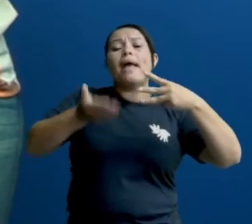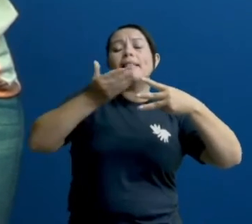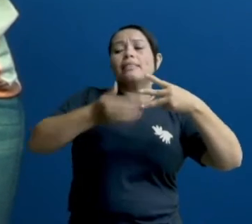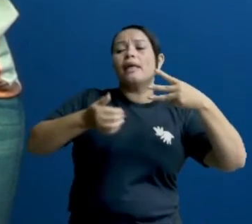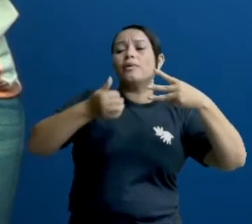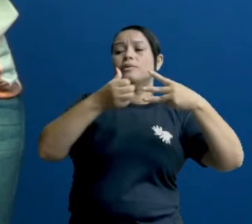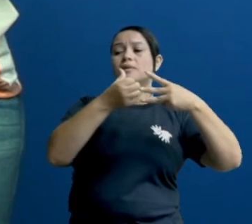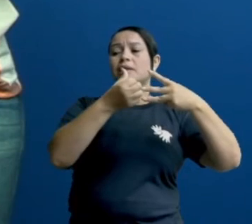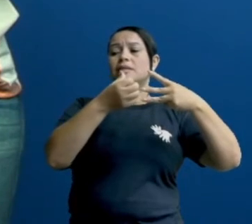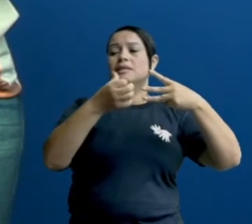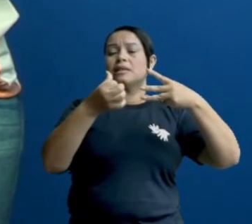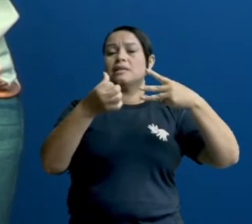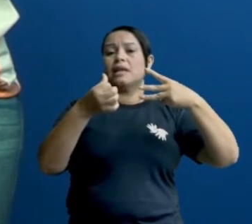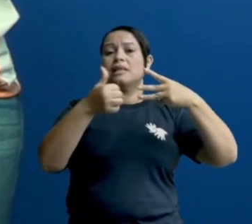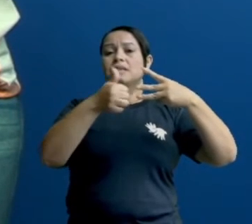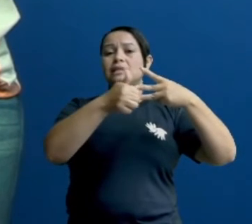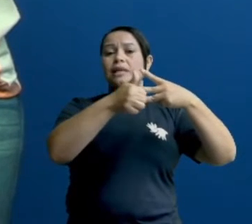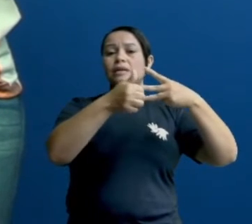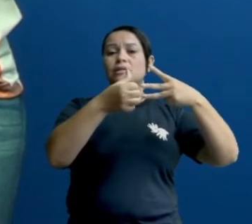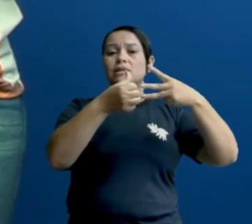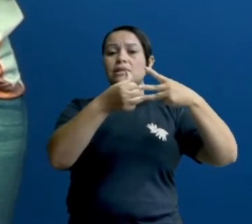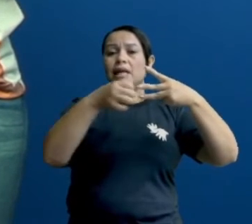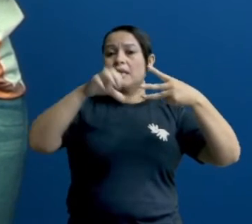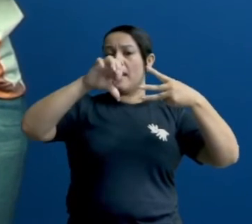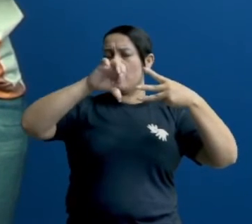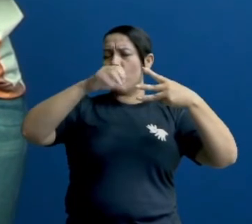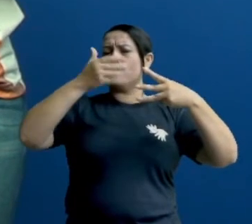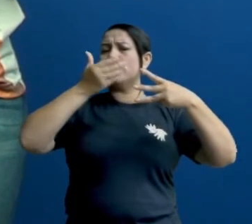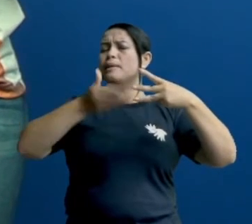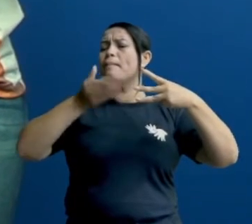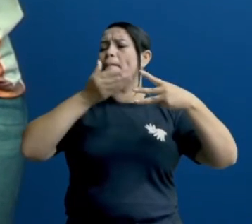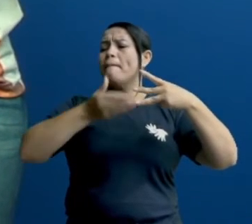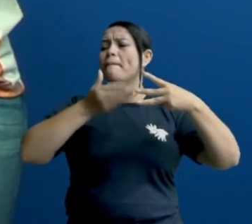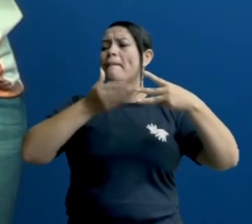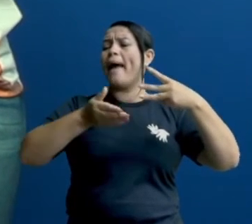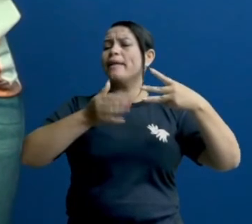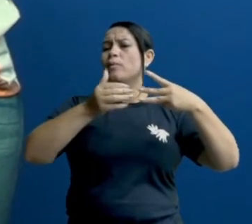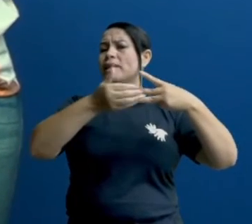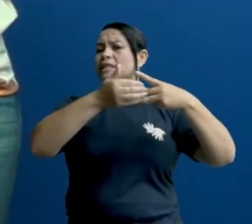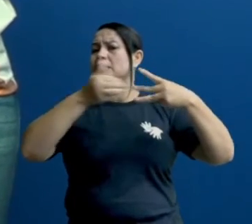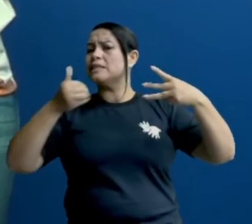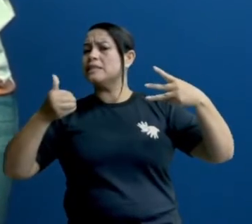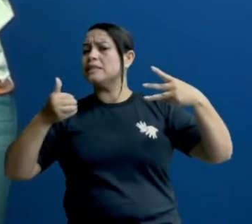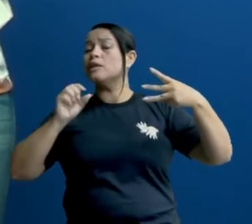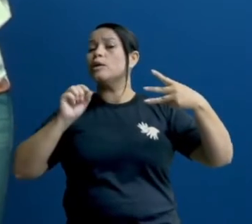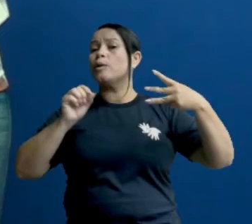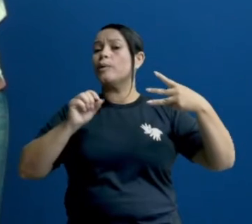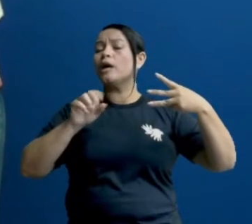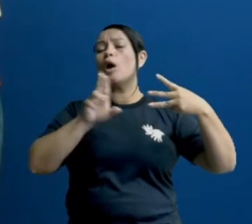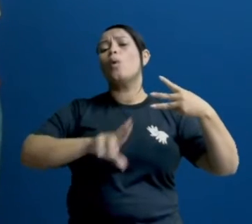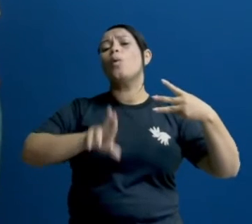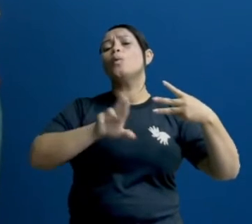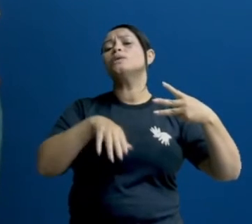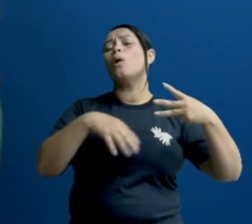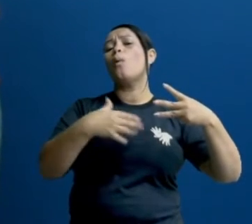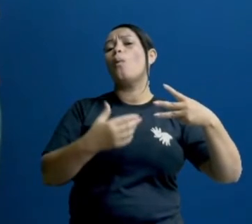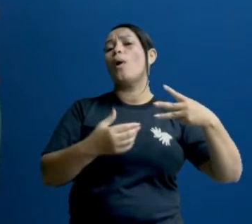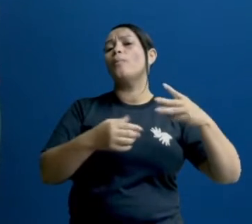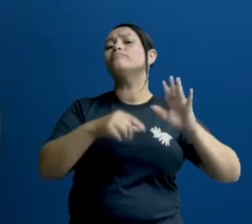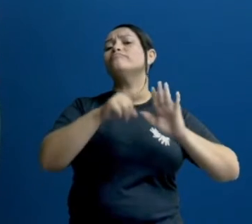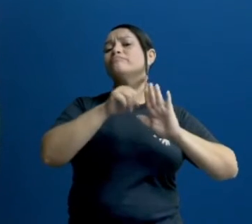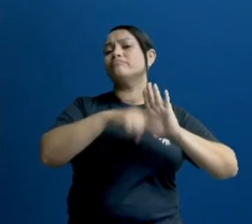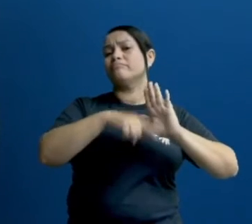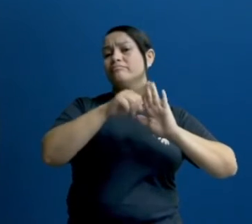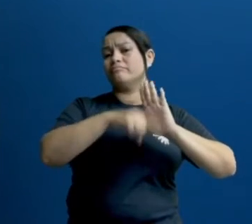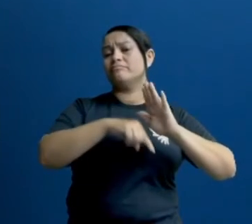perdeu 169. Quando a gente perde quantidade, quando a gente tira a quantidade, a gente usa aqui a